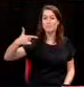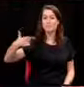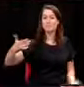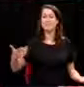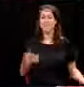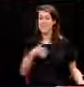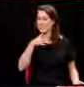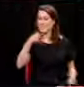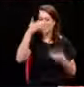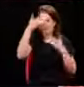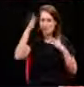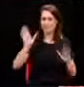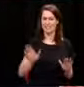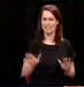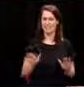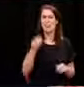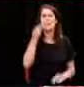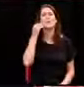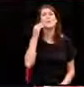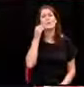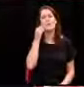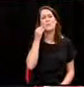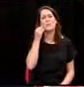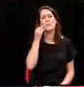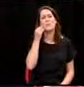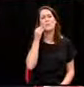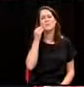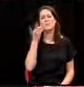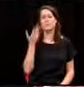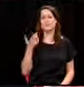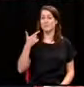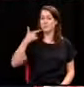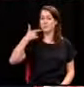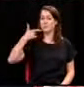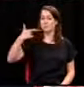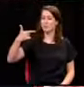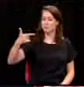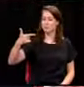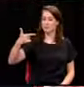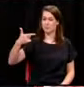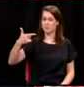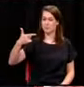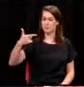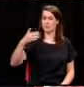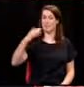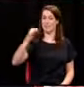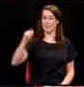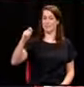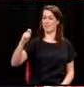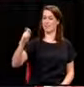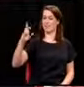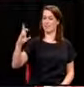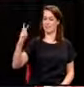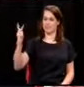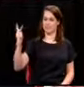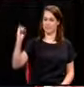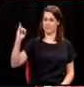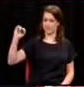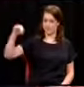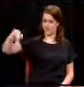pensamentos através desse contacto para via Servin, para a Benfica